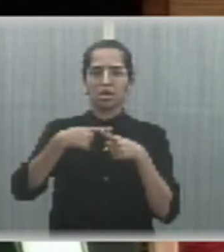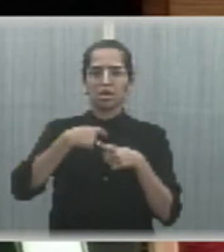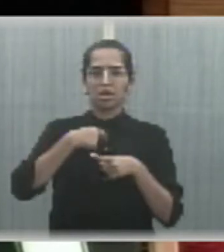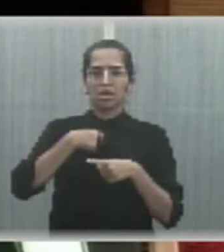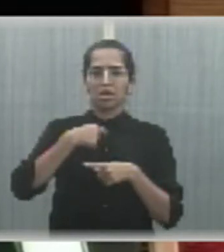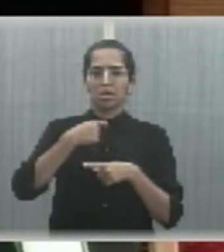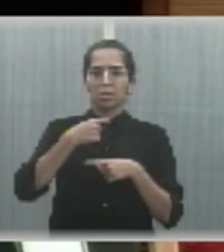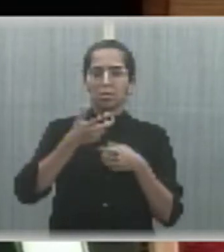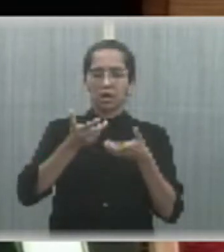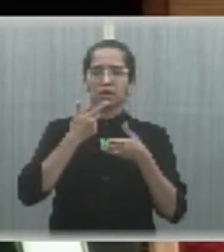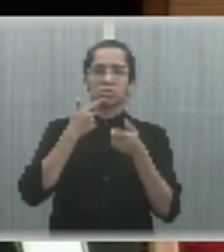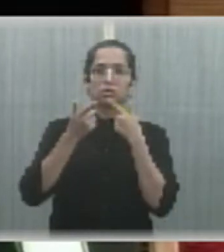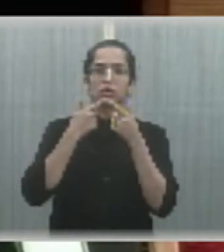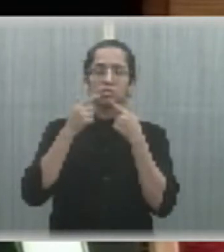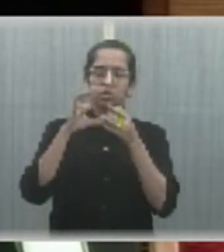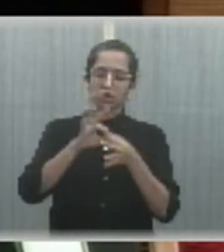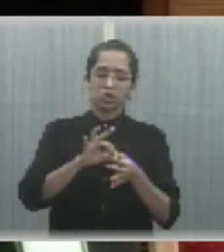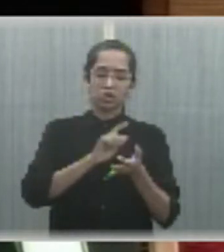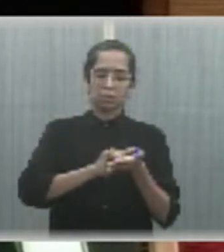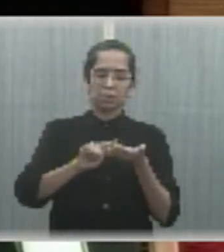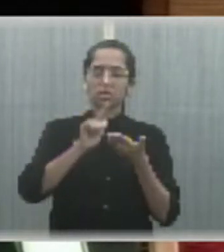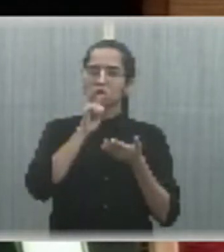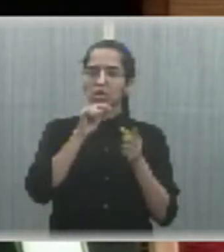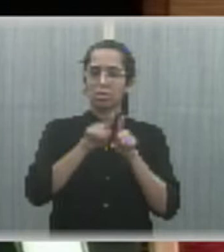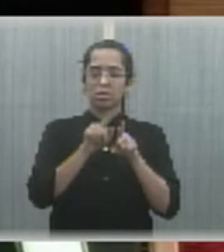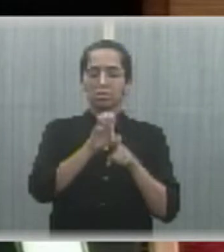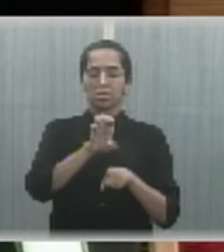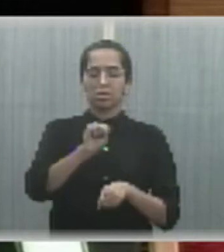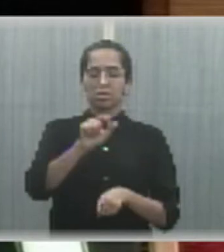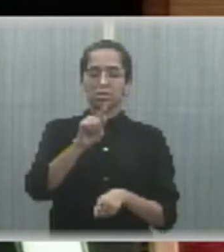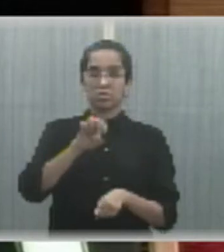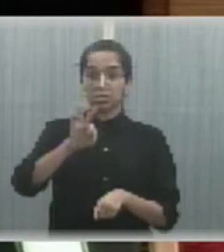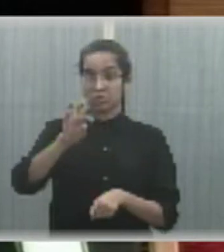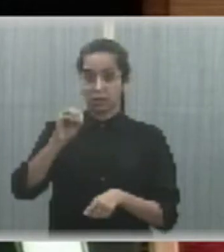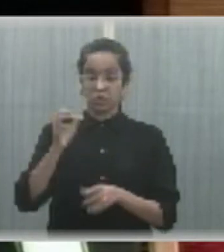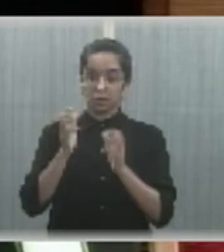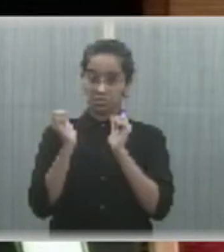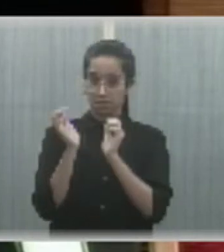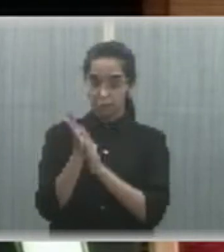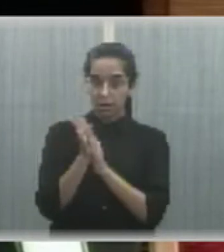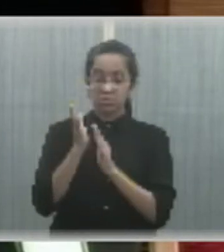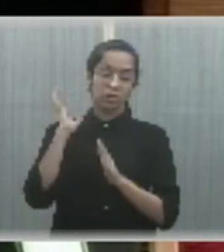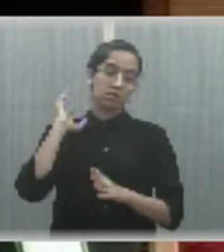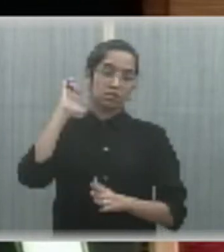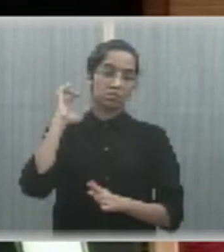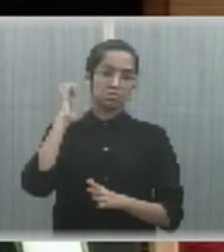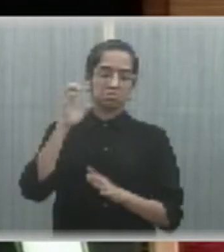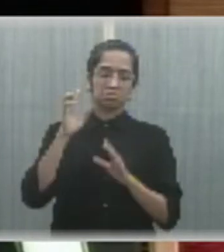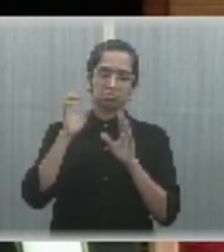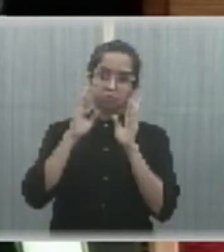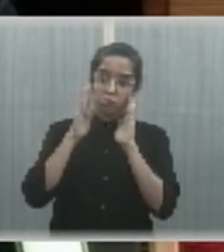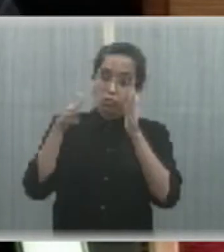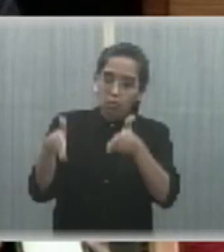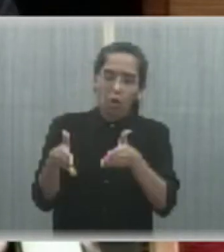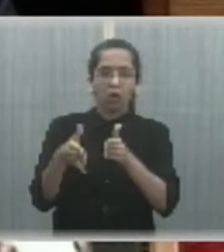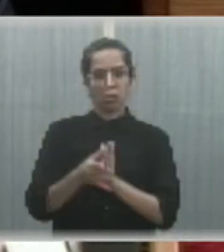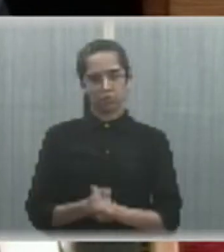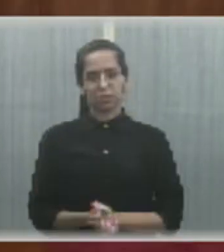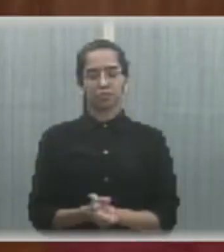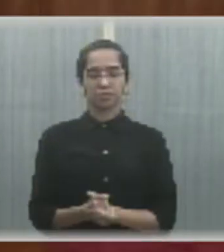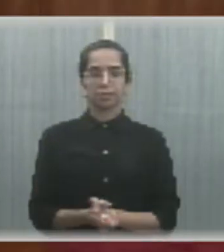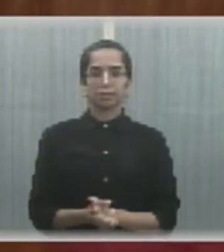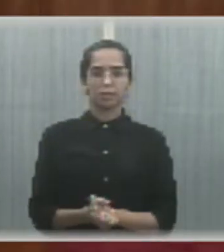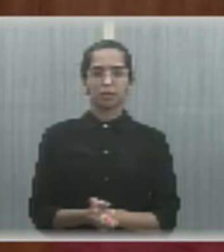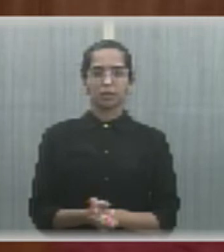no saneamento, e parabenizar a sensibilidade da governadora Regina Souza por essa área tão especial.